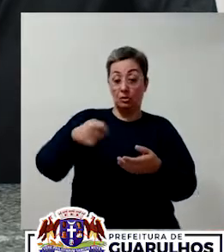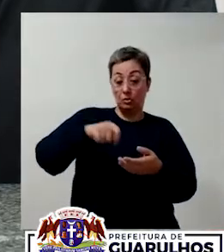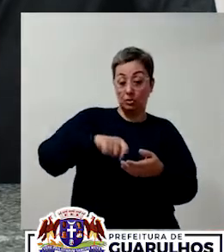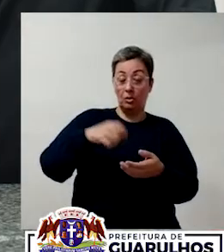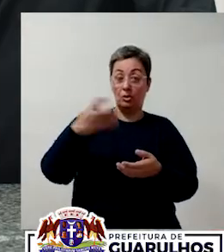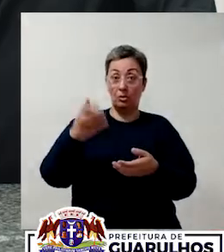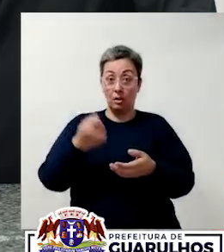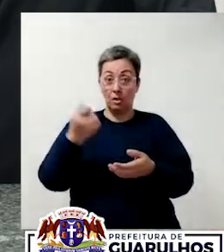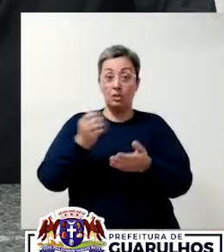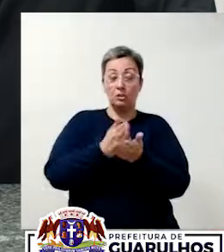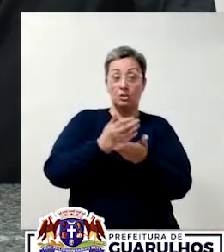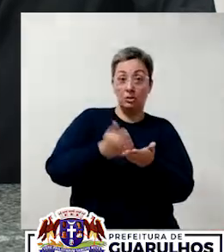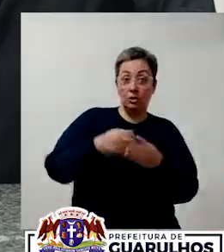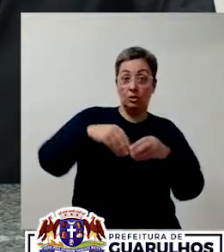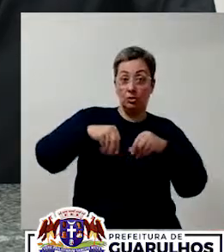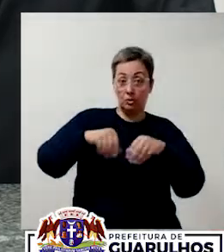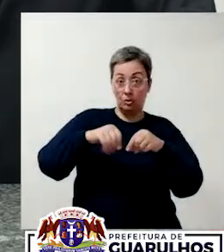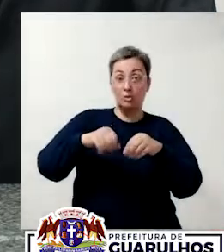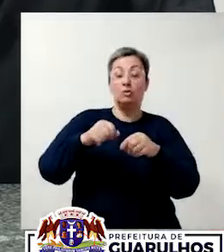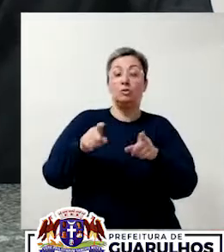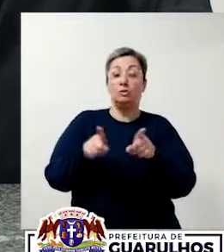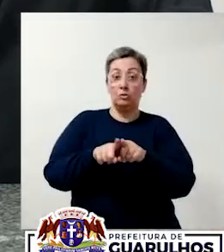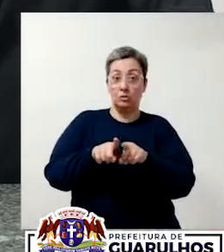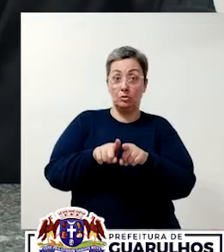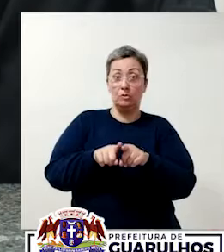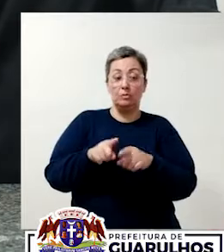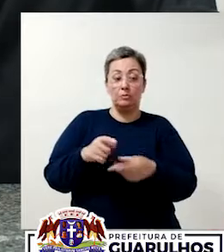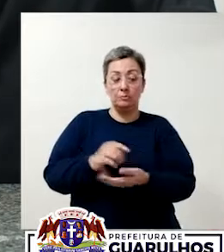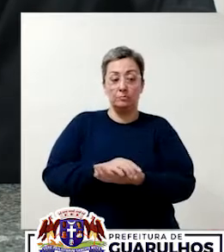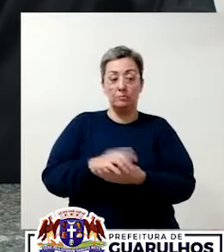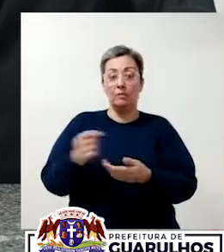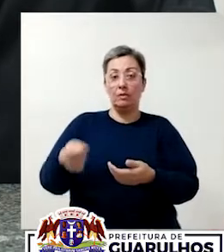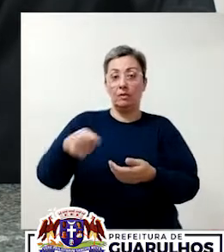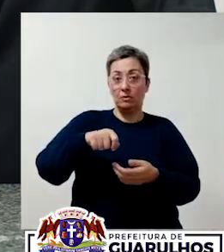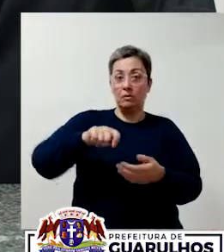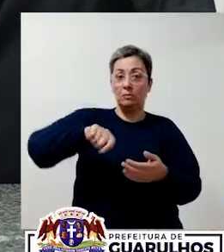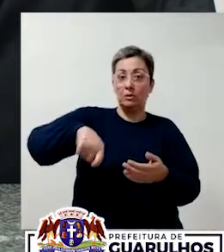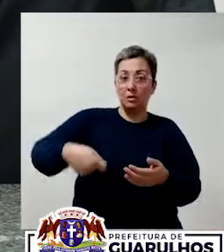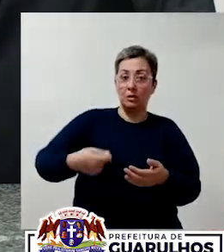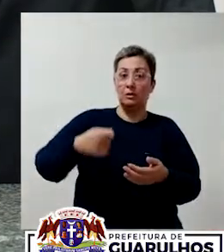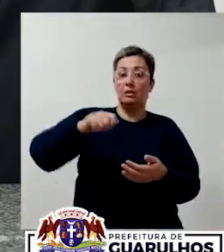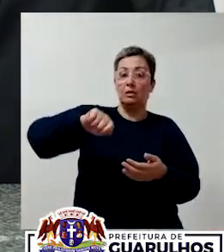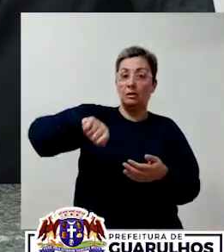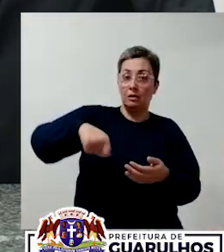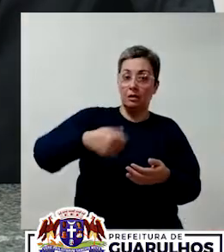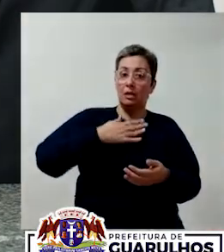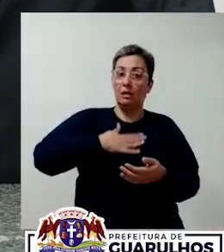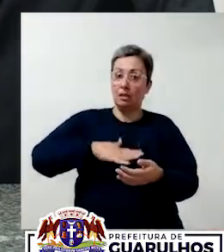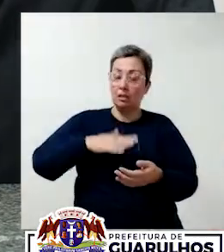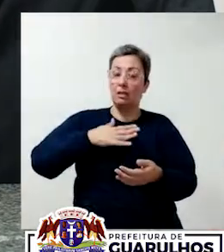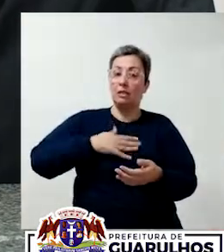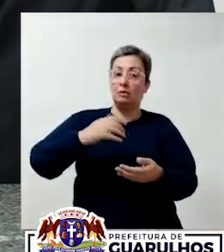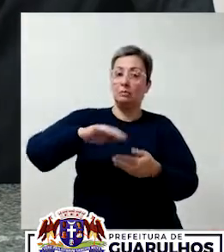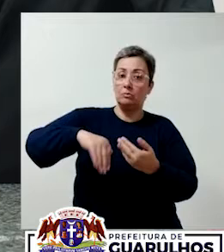Essa parte vai incorporando tanto a farinha de trigo quanto o leite. Vocês veem que a Maroli ela vai mexendo